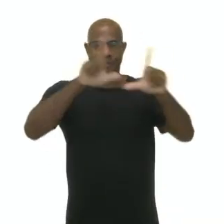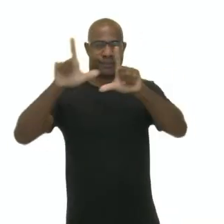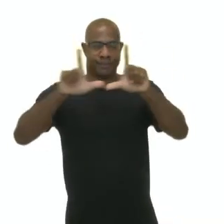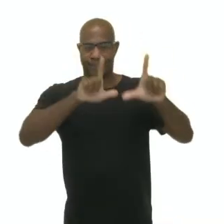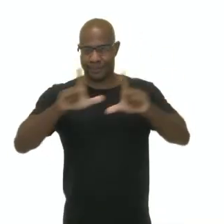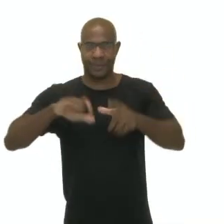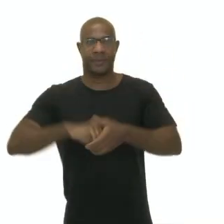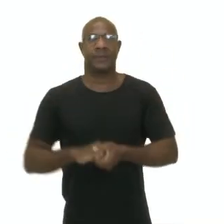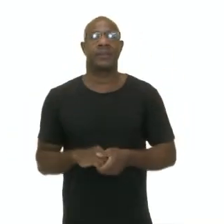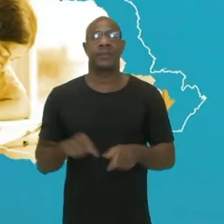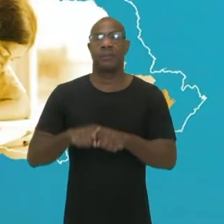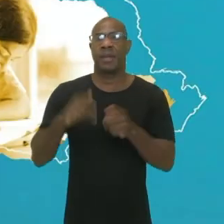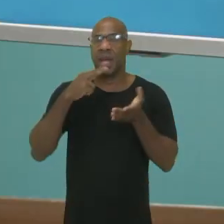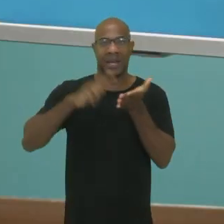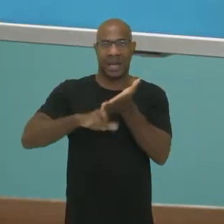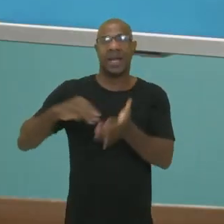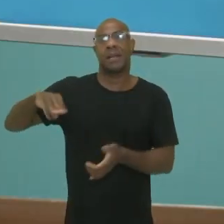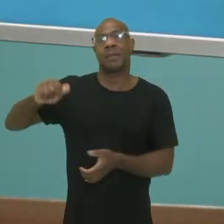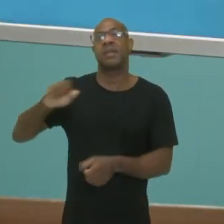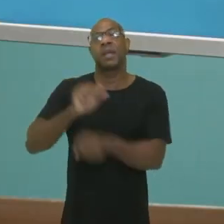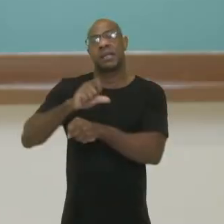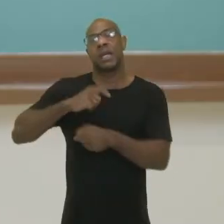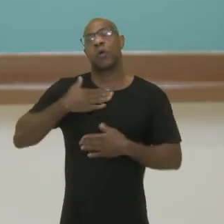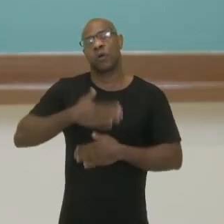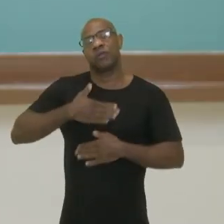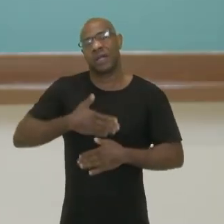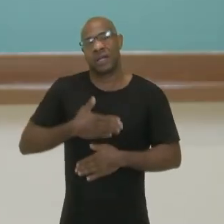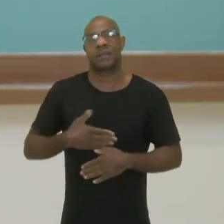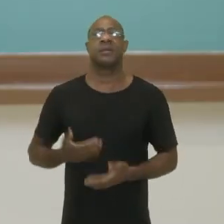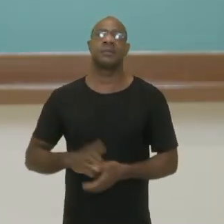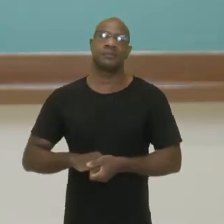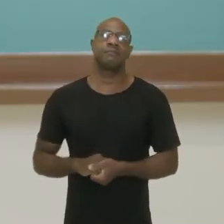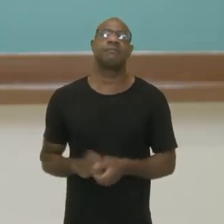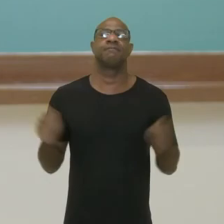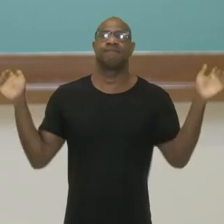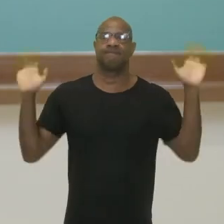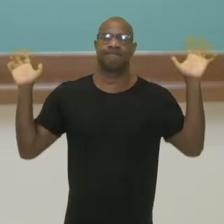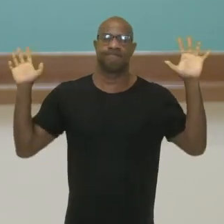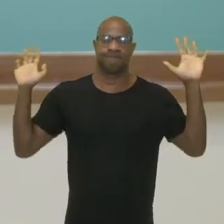carta da Mafalda. Espero que vocês tenham gostado. Hasta la próxima